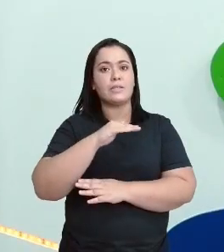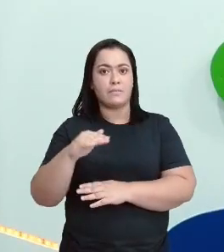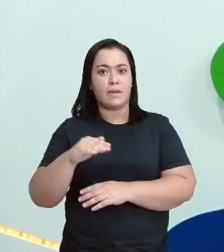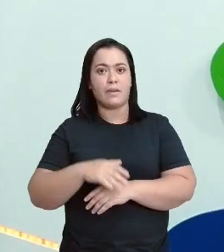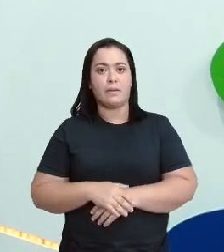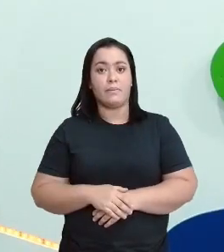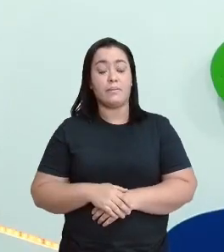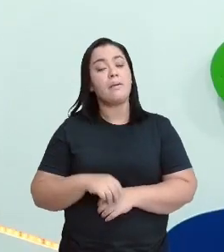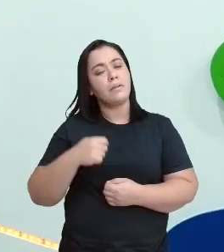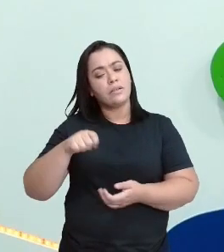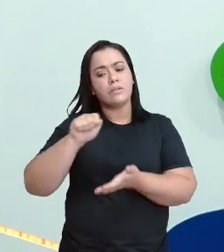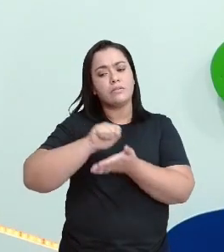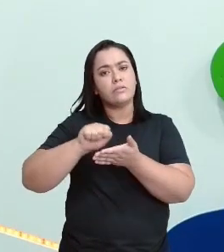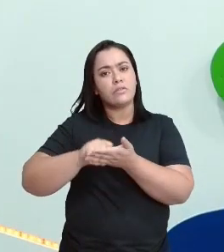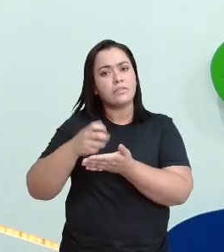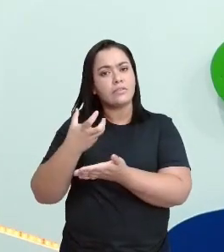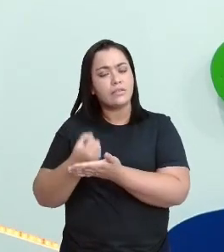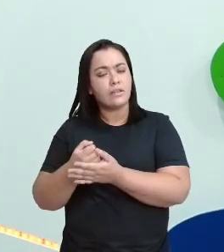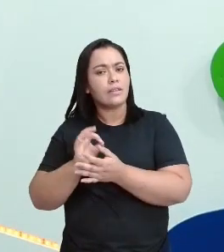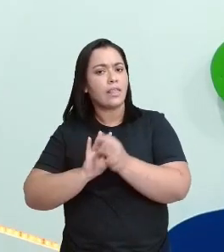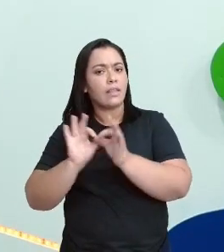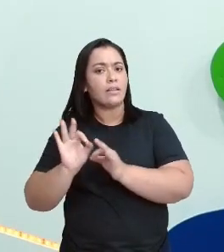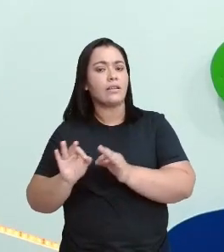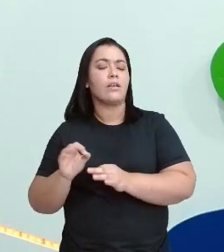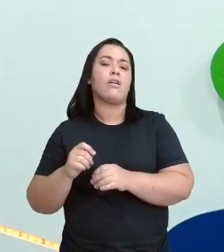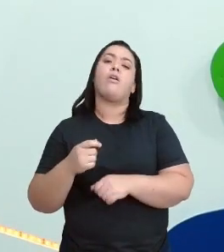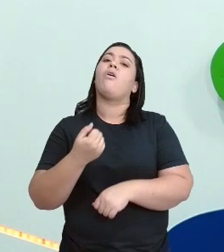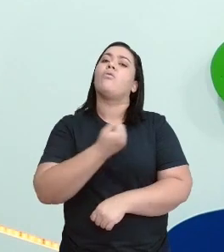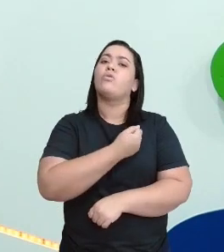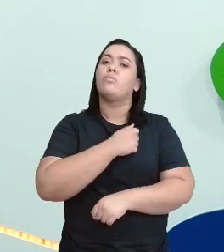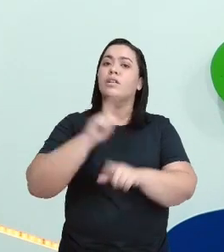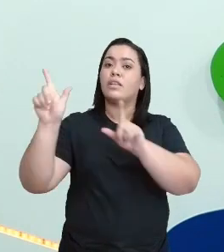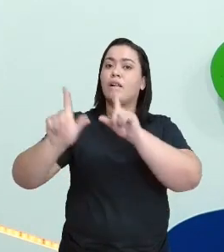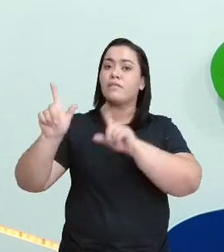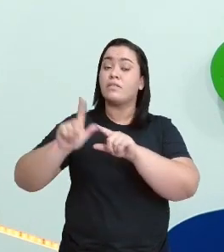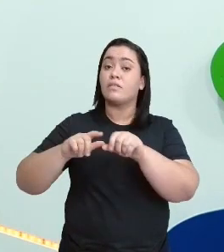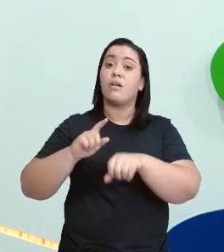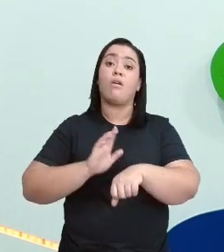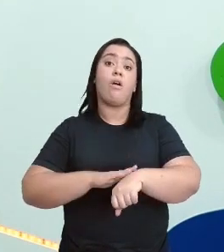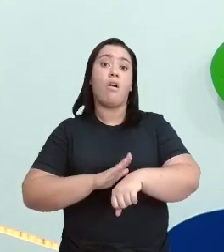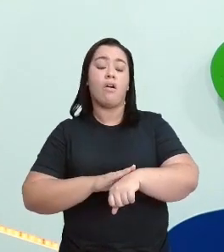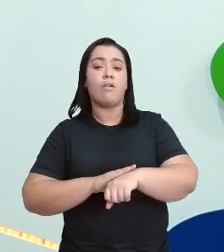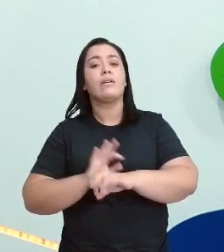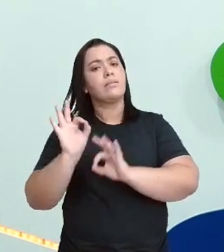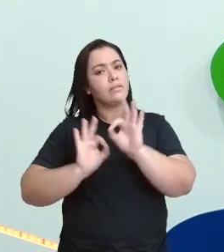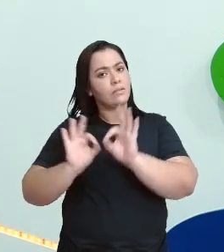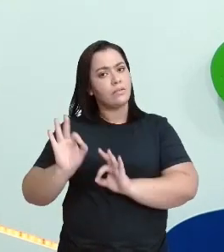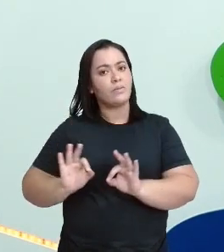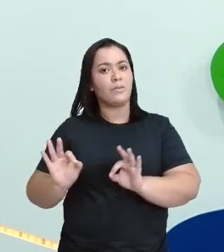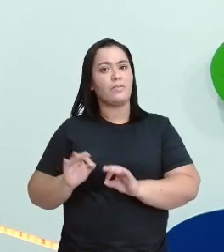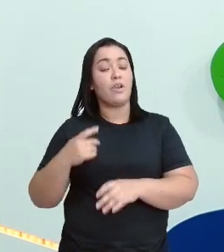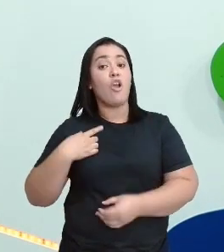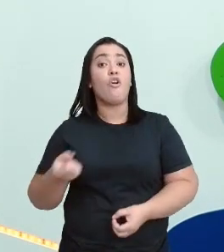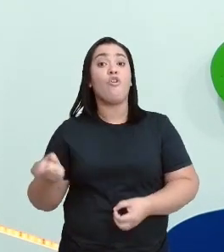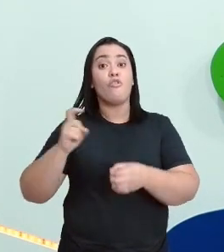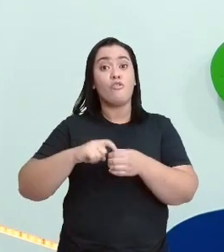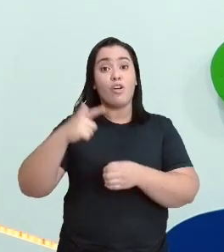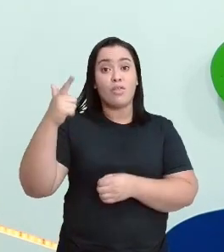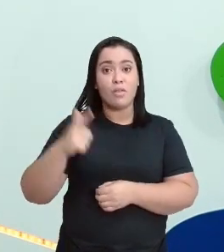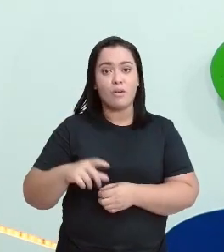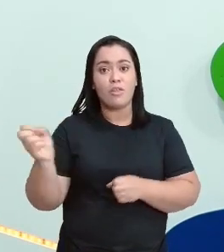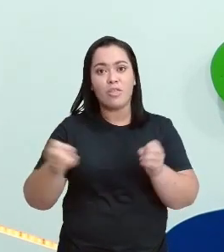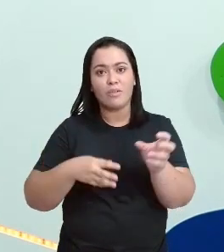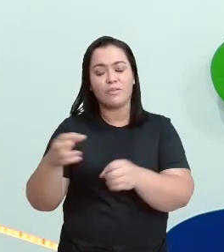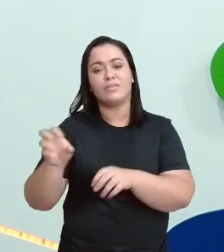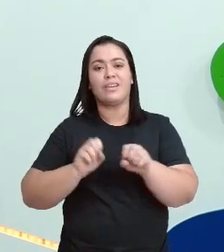Então anotem tudo direitinho, os canais, os horários das aulas de vocês e se programem. Eu volto em breve com mais novidades do